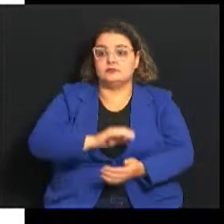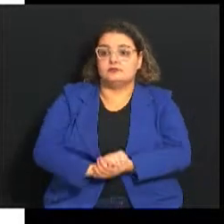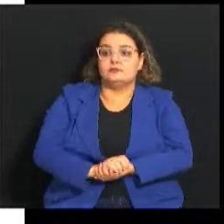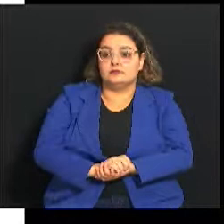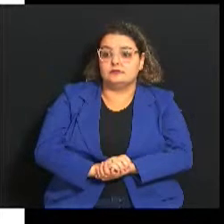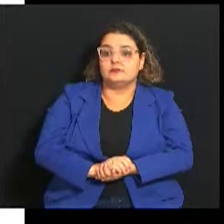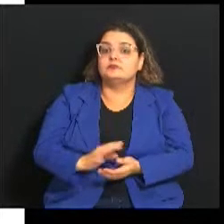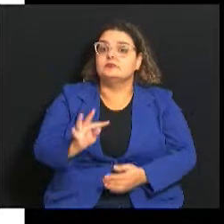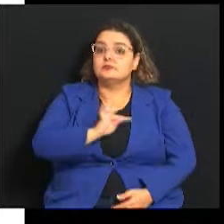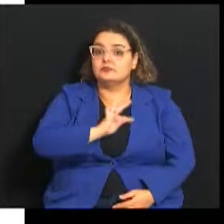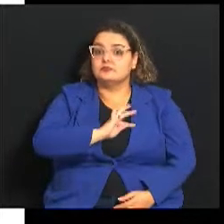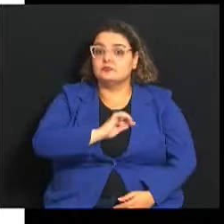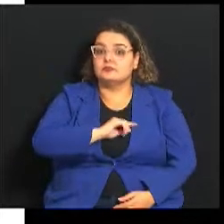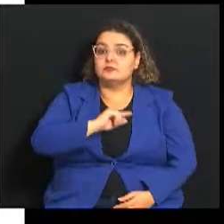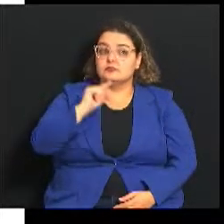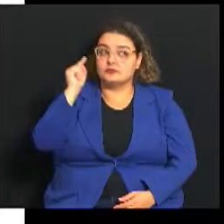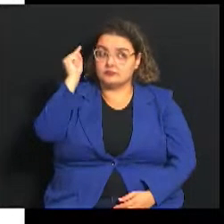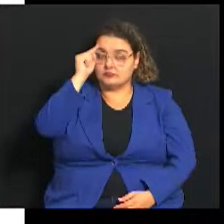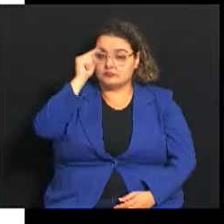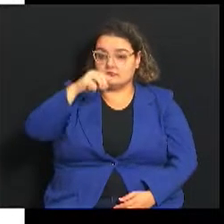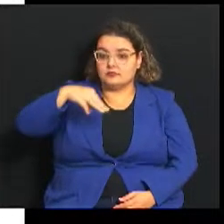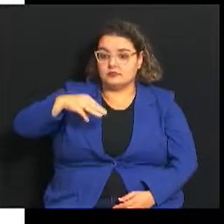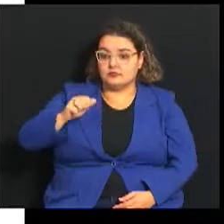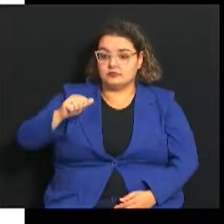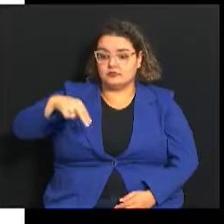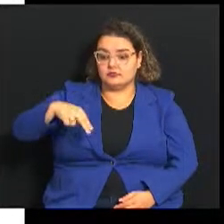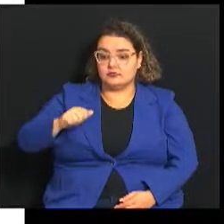em Manaus, vai acompanhar essa partida na